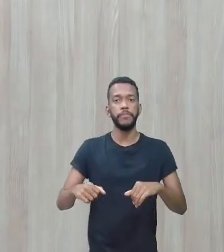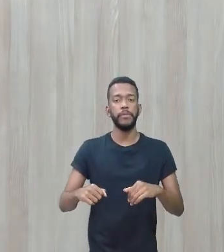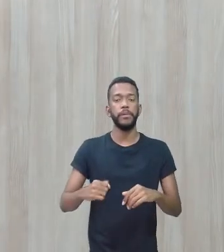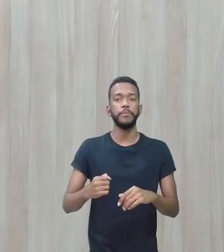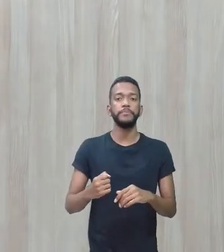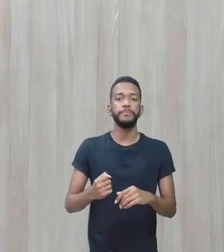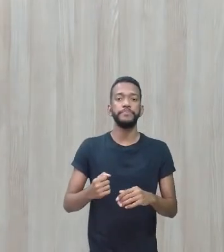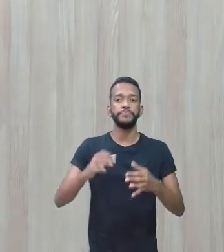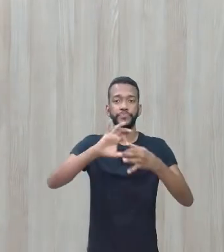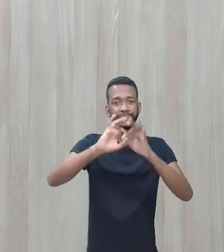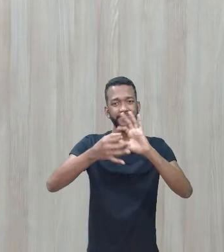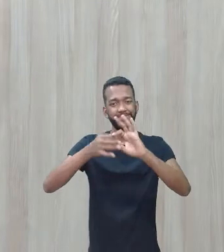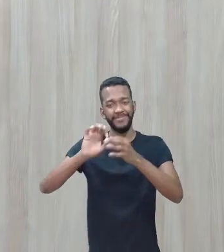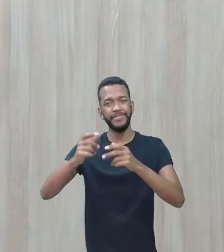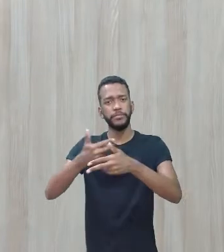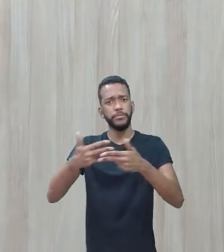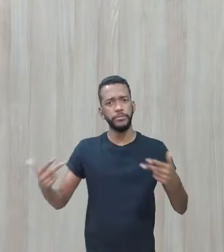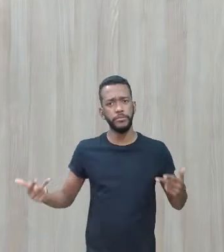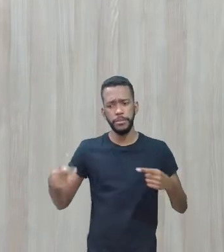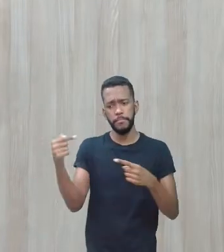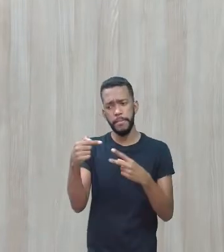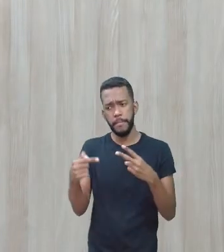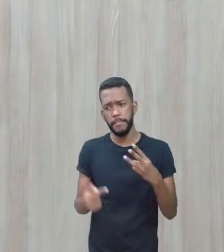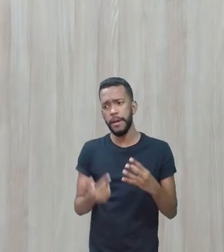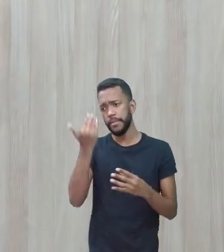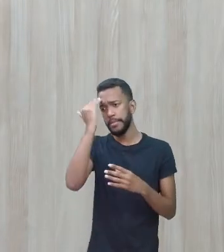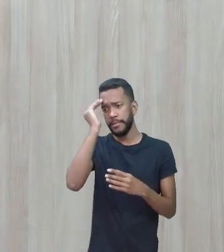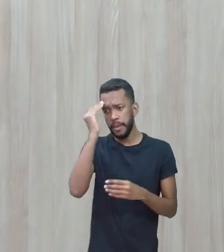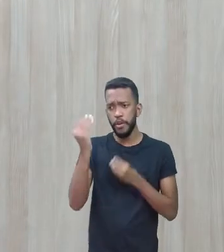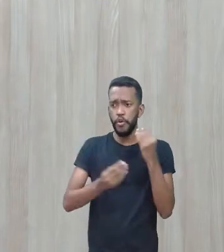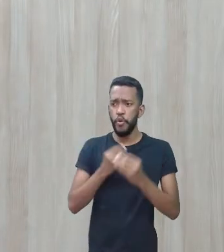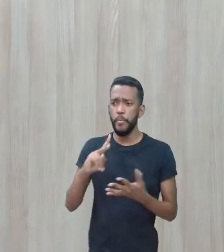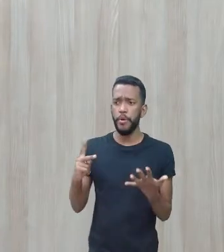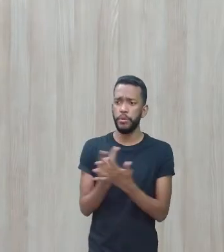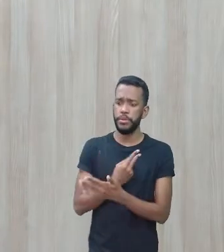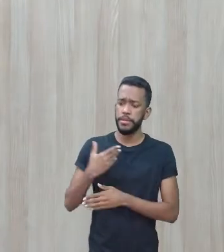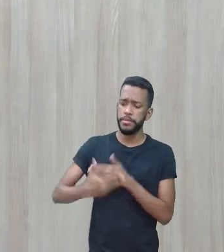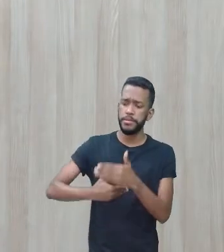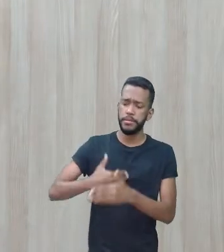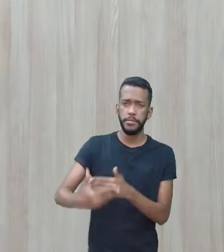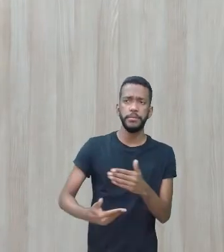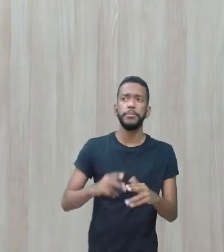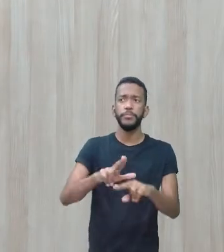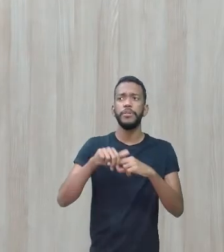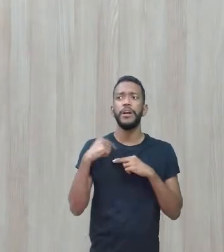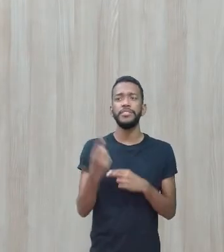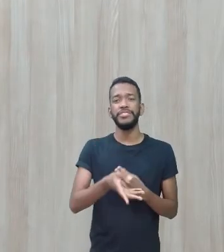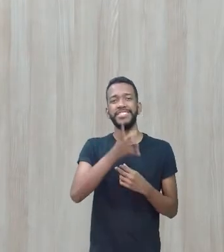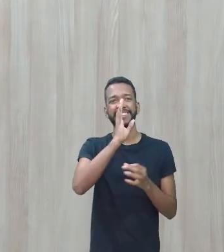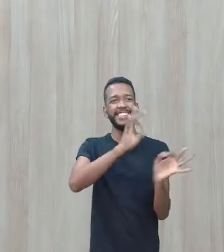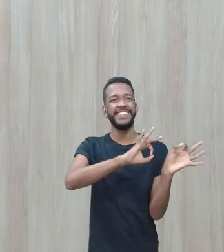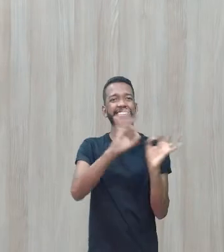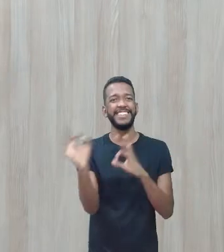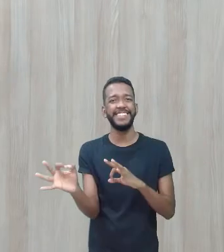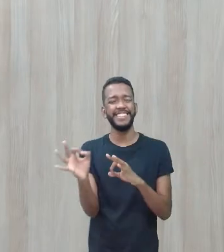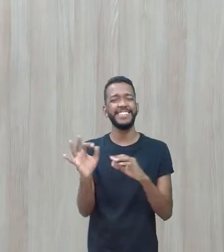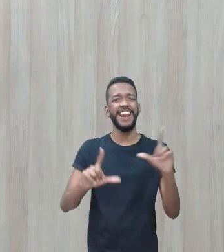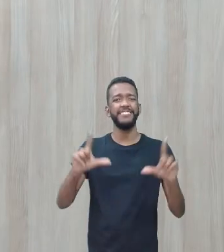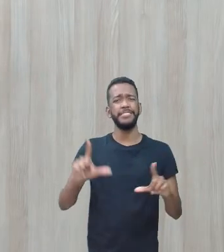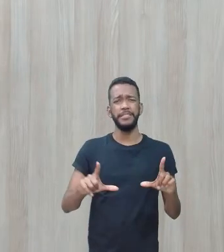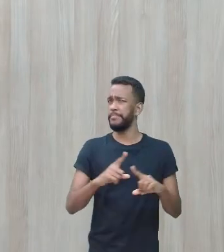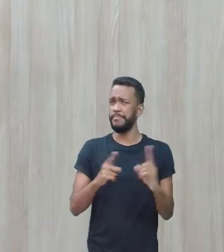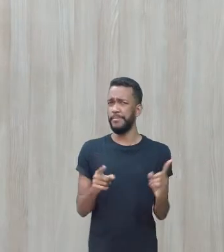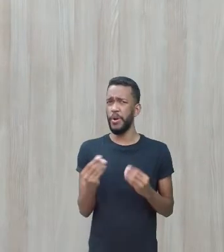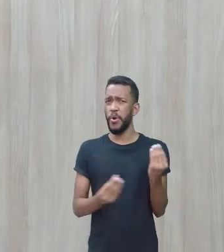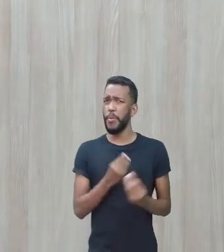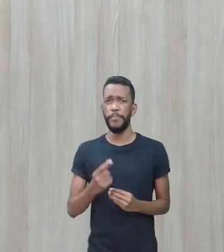para vocês irem acompanhando, ficando ligado e entender como é que esses Jogos acontecem, né? Porque não basta a gente ver lá na televisão e ficar, meu Deus, mas como é isso,